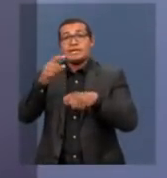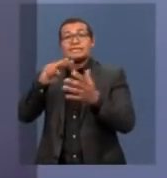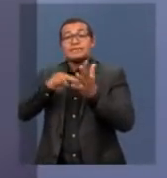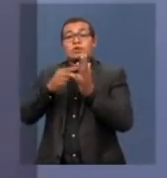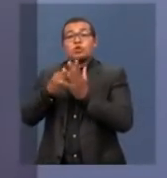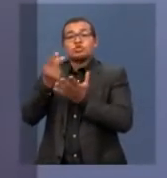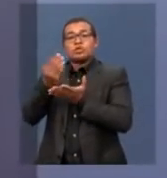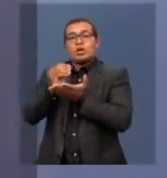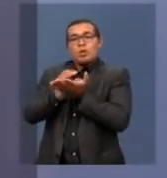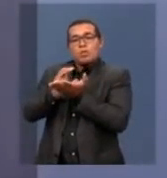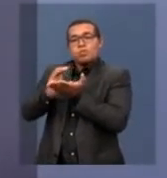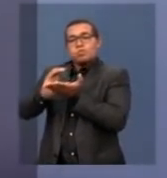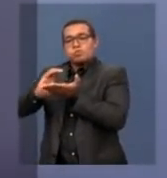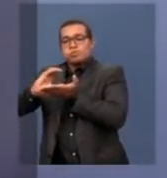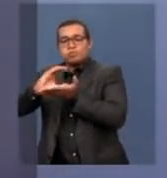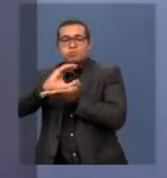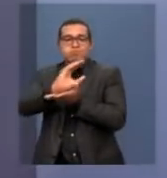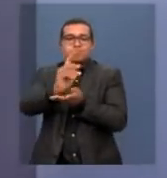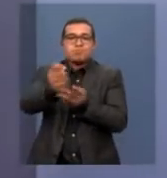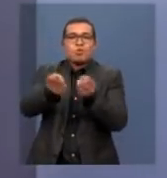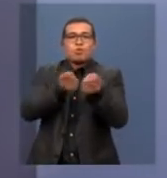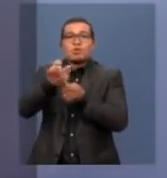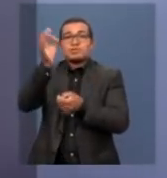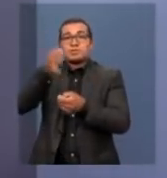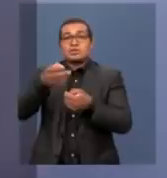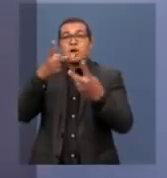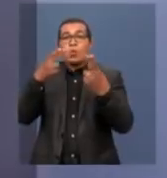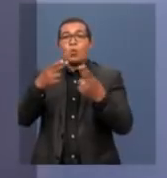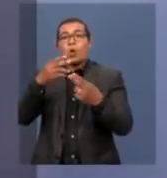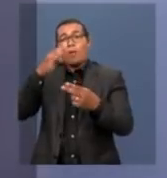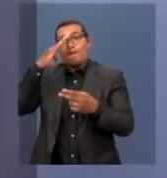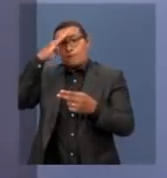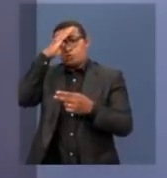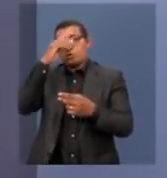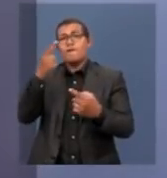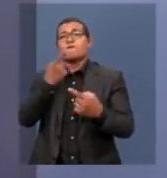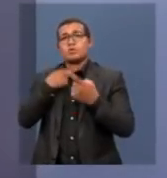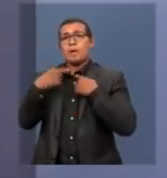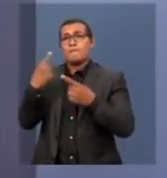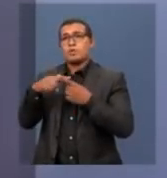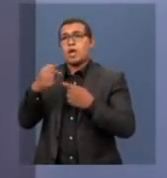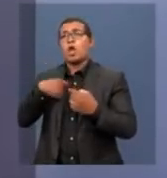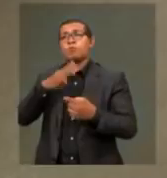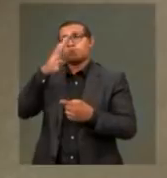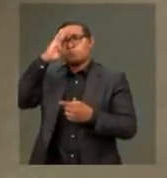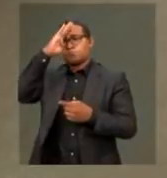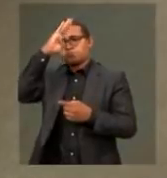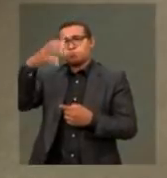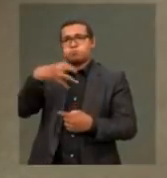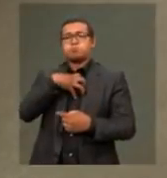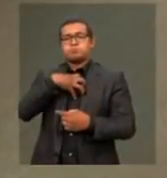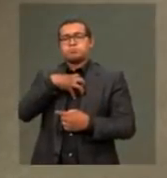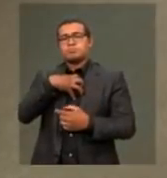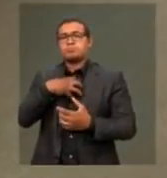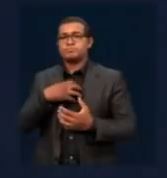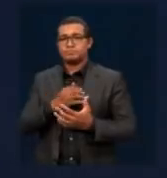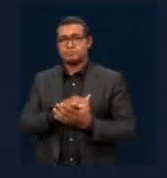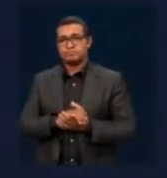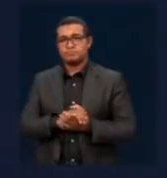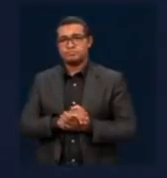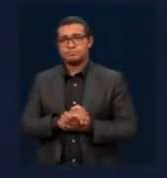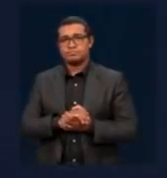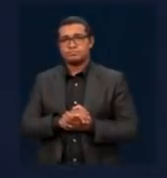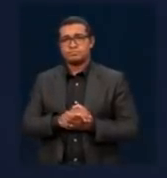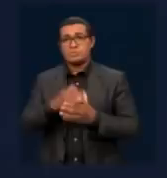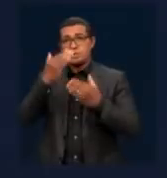pra fazer a coisa certa e gol bolsonaro quer eu vou fazer eu sou bolsonaro e ano muito obrigado candidato ea